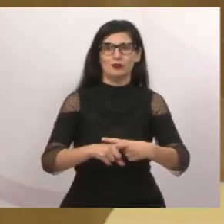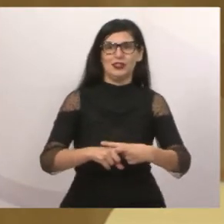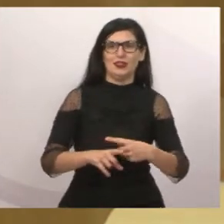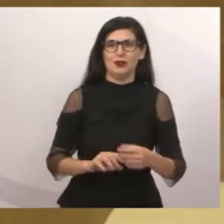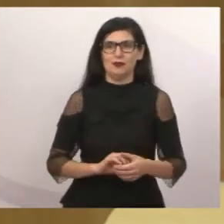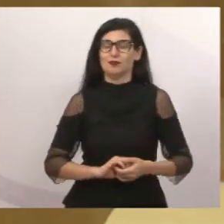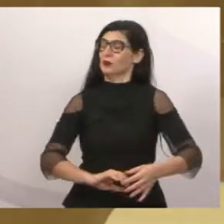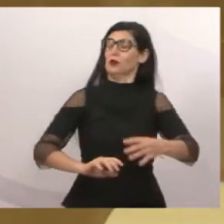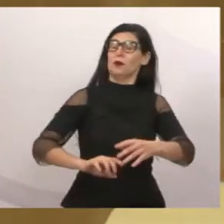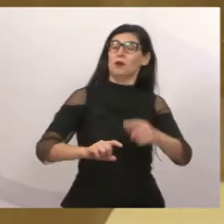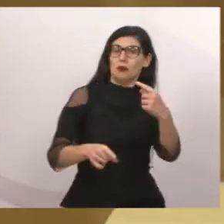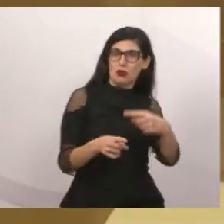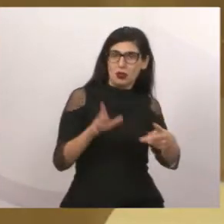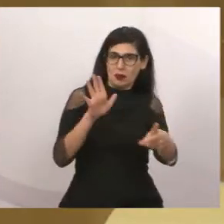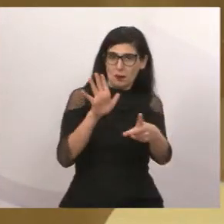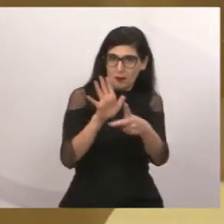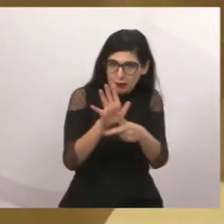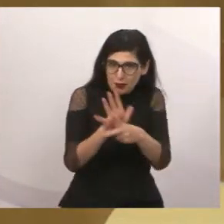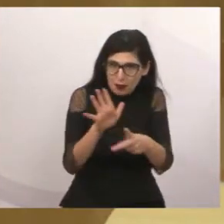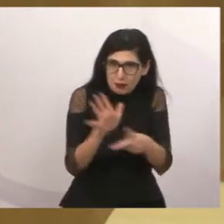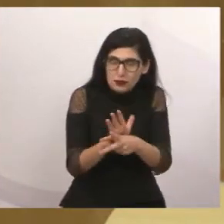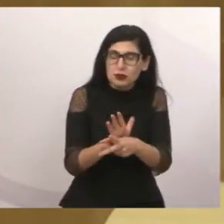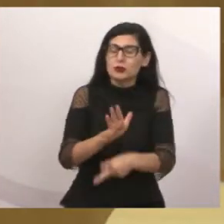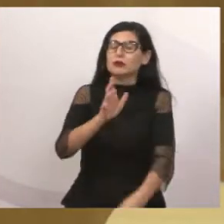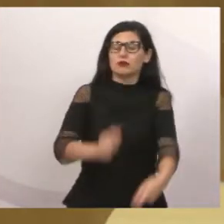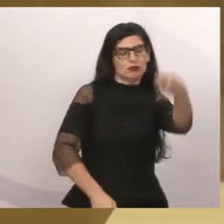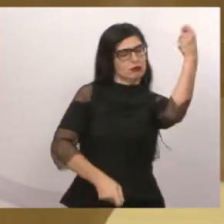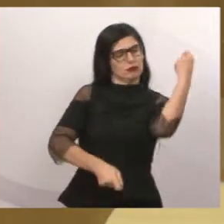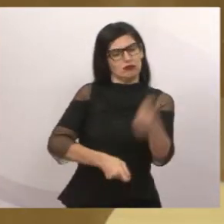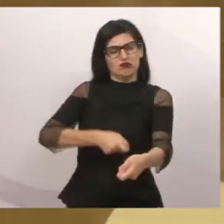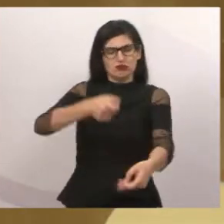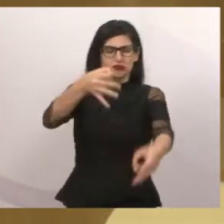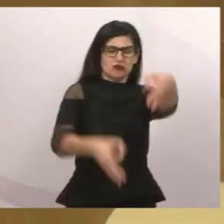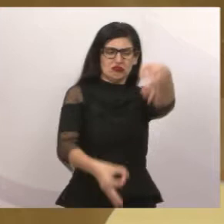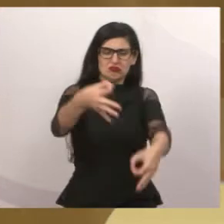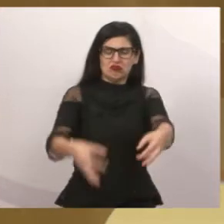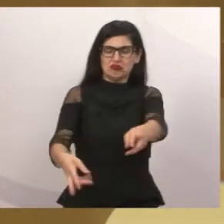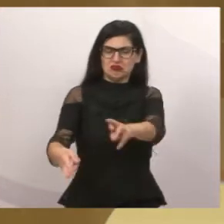exigência do Tribunal de Contas, e eu acho que é necessário mesmo ter.